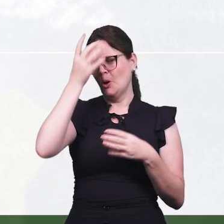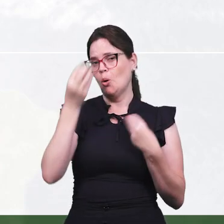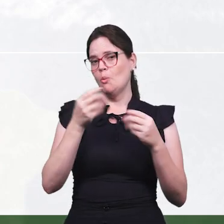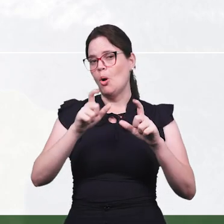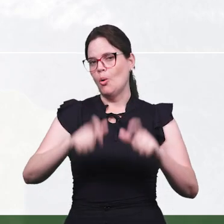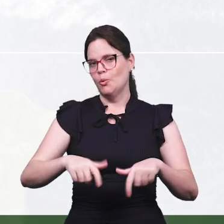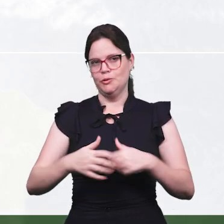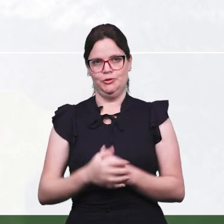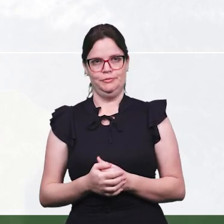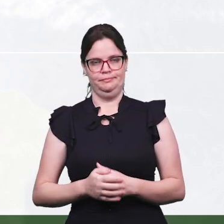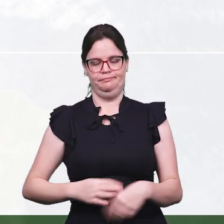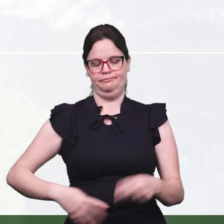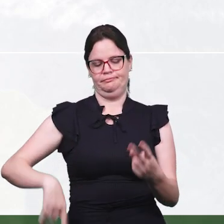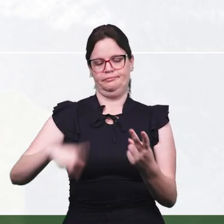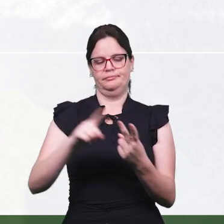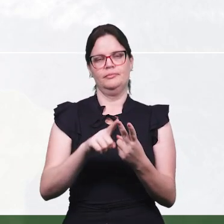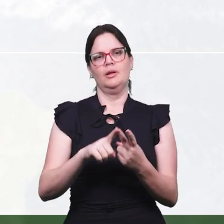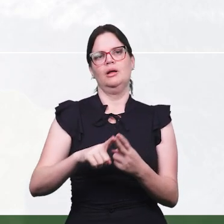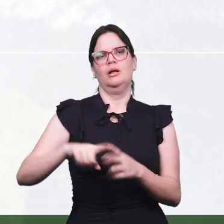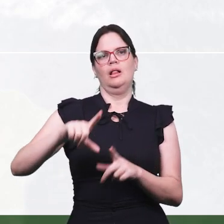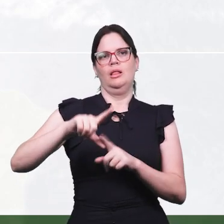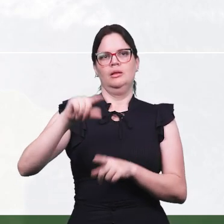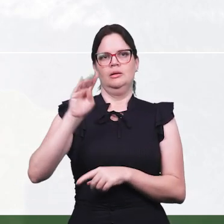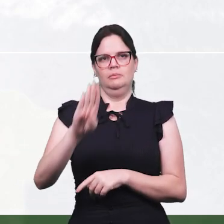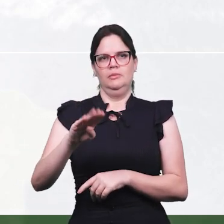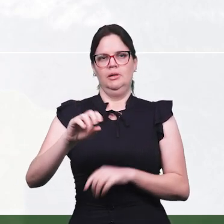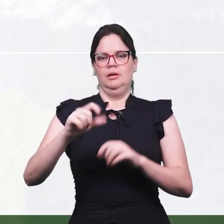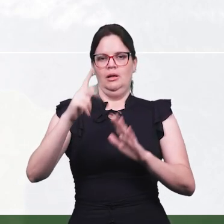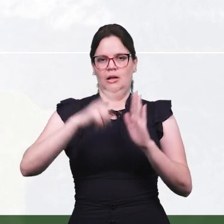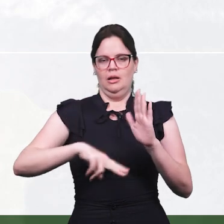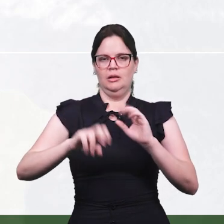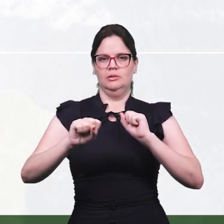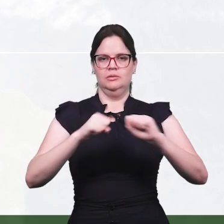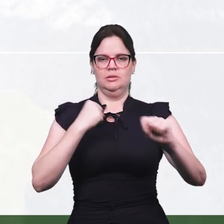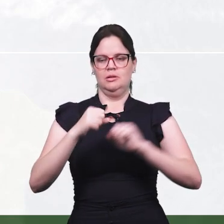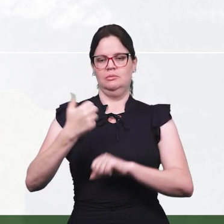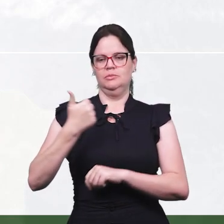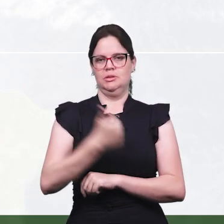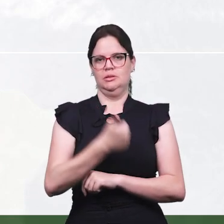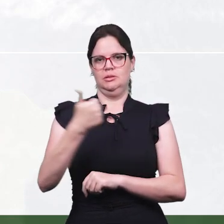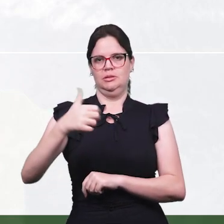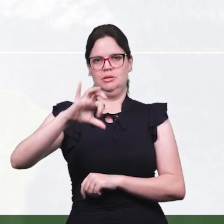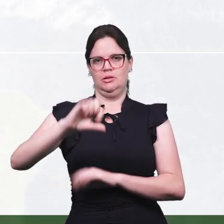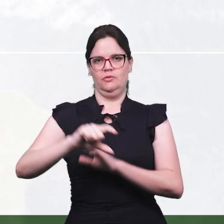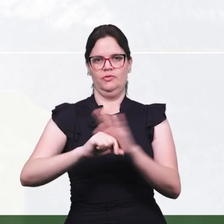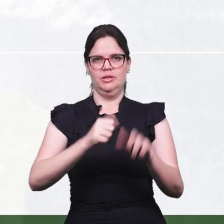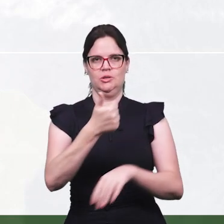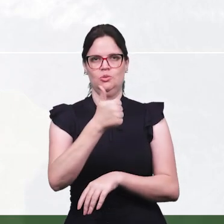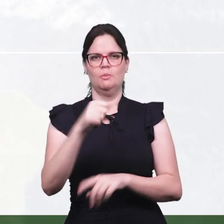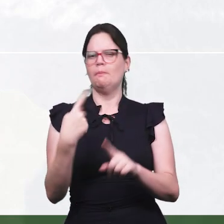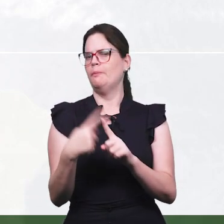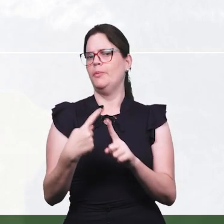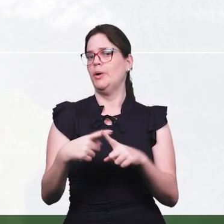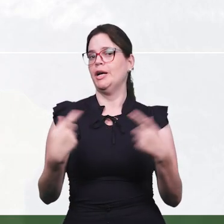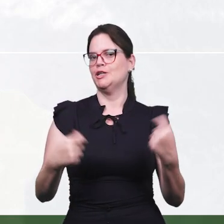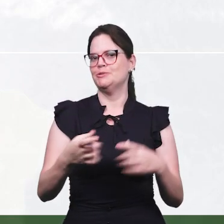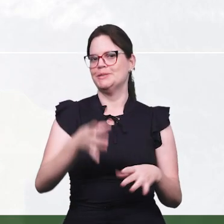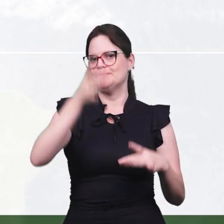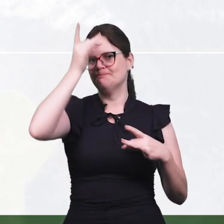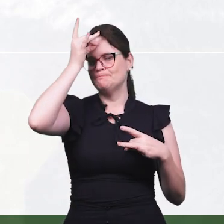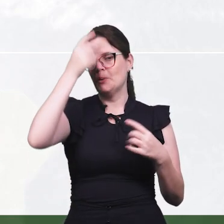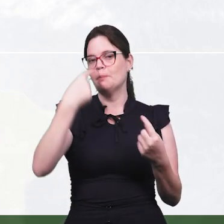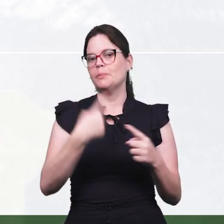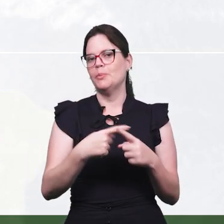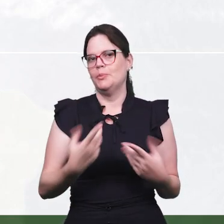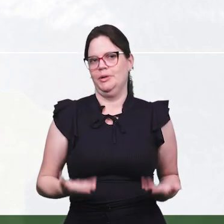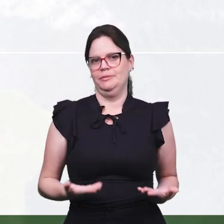é, onde devemos guardar a palavra de Deus? E a segunda pergunta, letra B, lendo o Salmo 119, verso